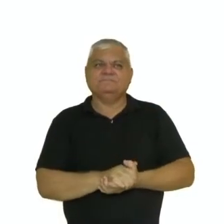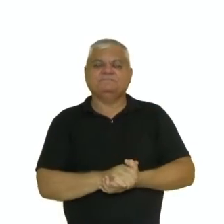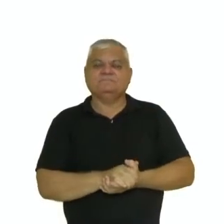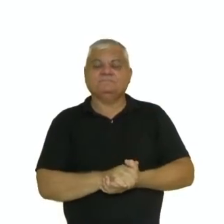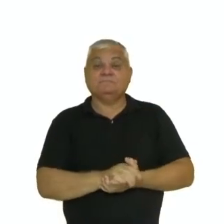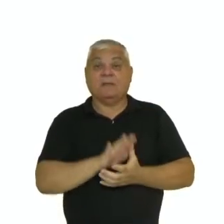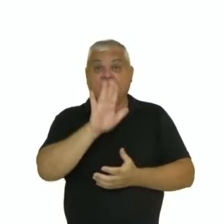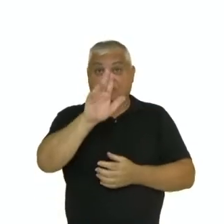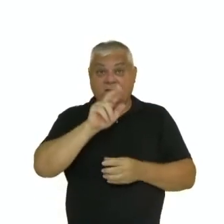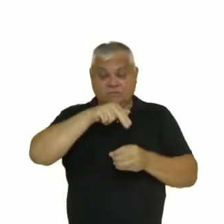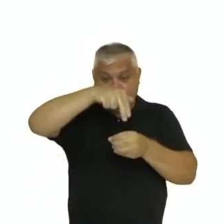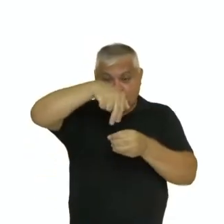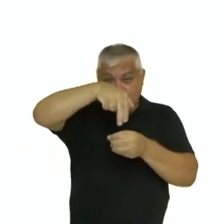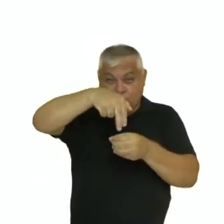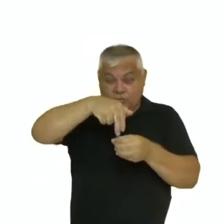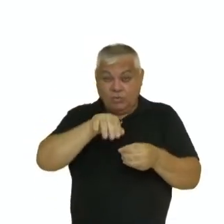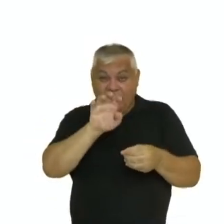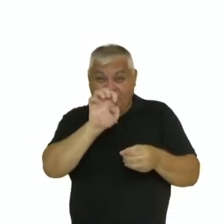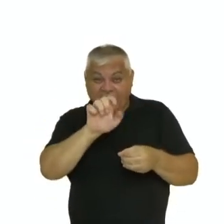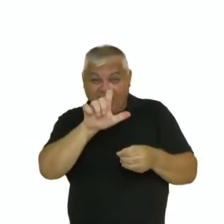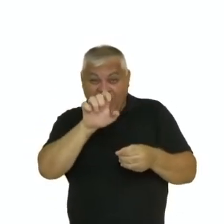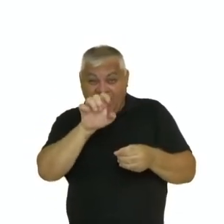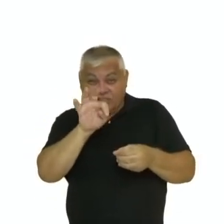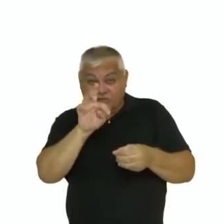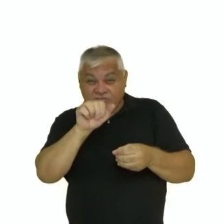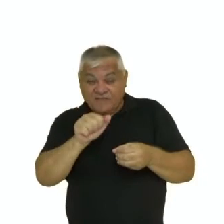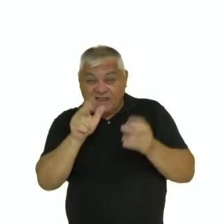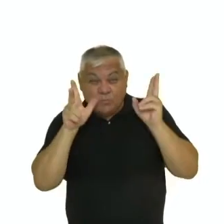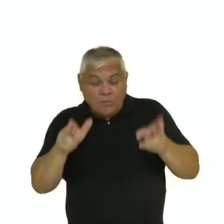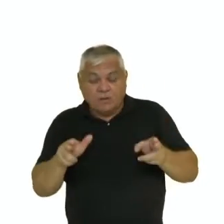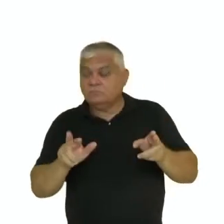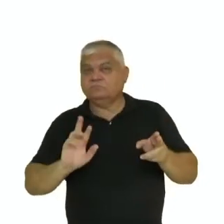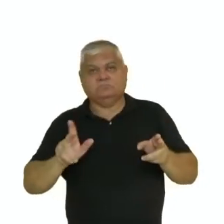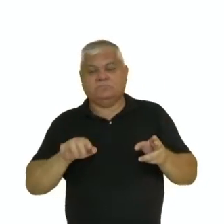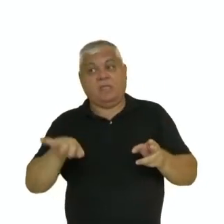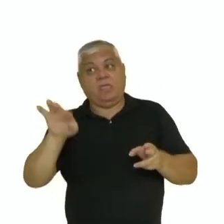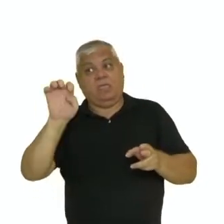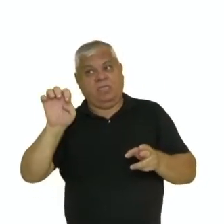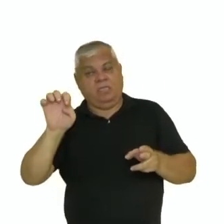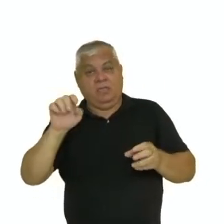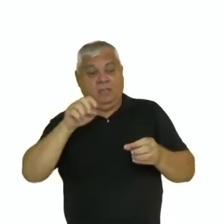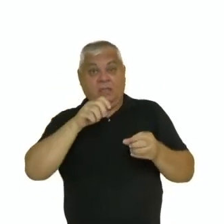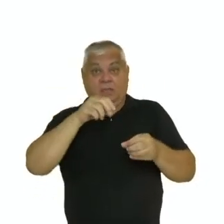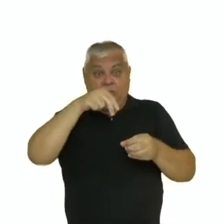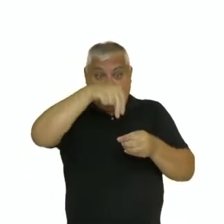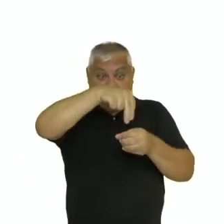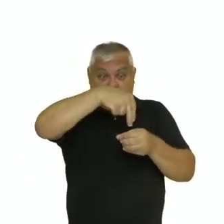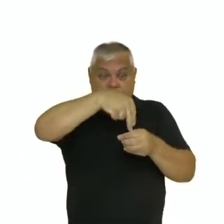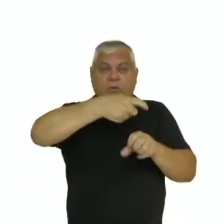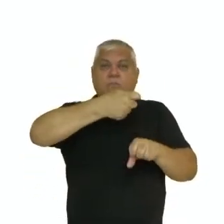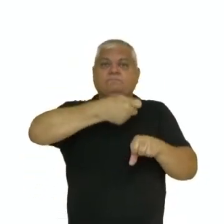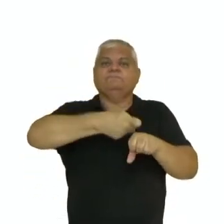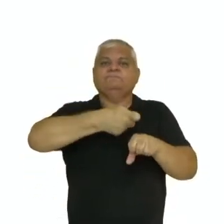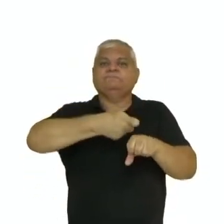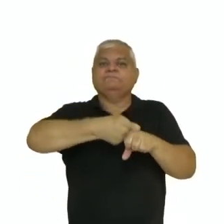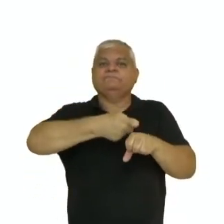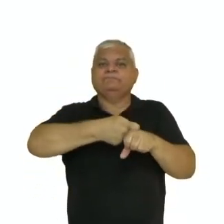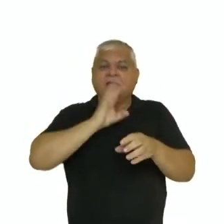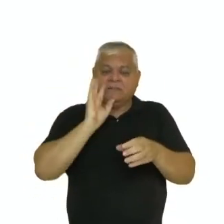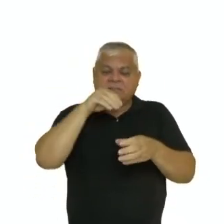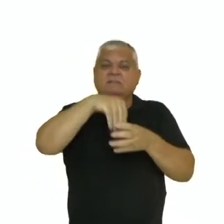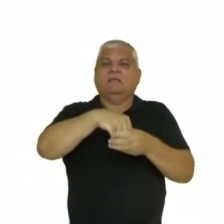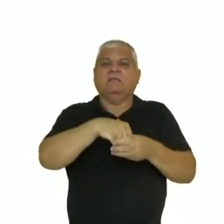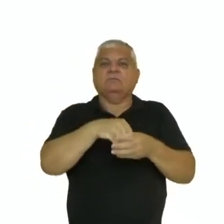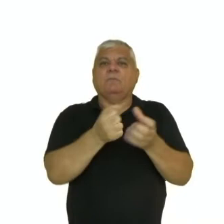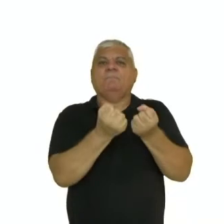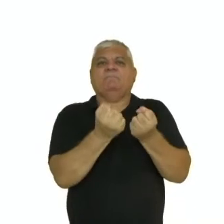Mas o núcleo e a eletrosfera são iguais? Não. O núcleo é uma região maciça, compacta, densa, central e